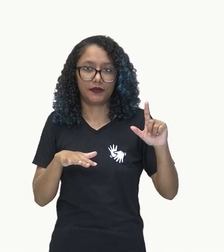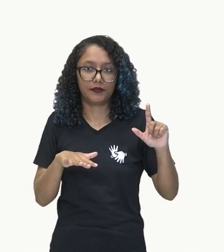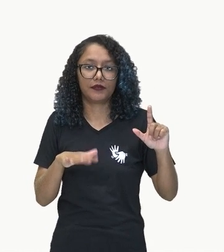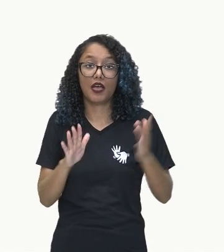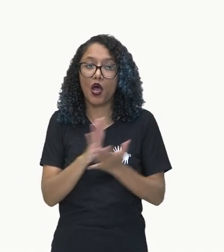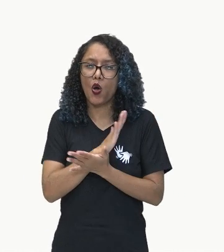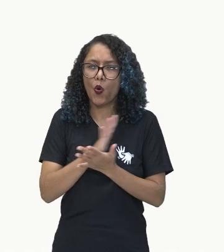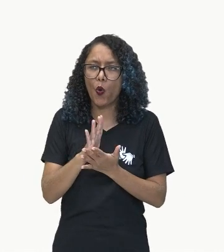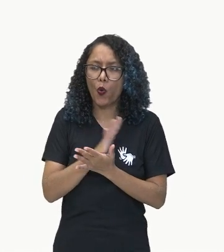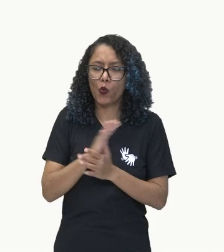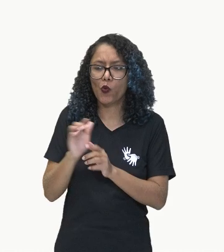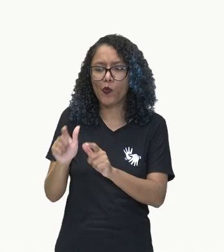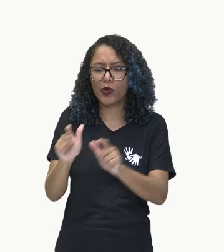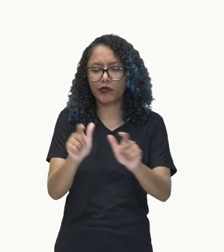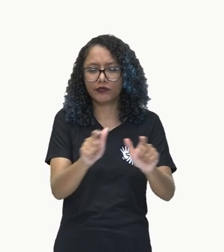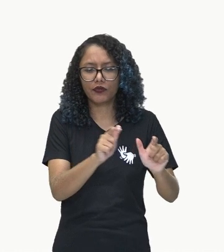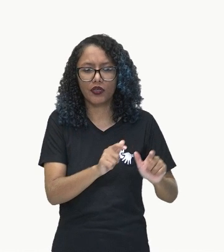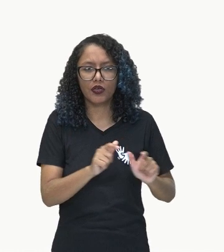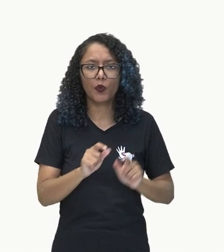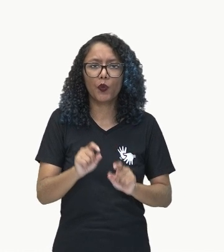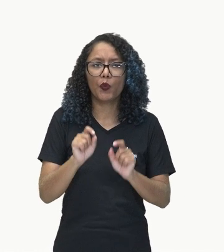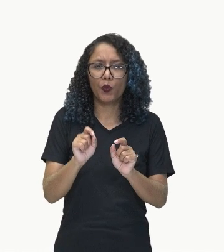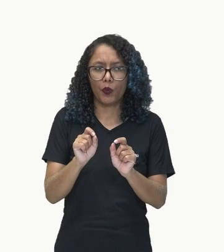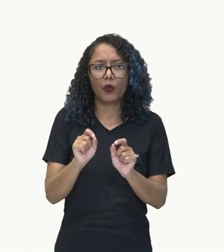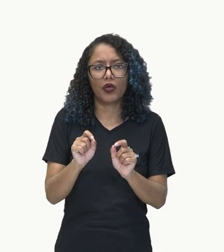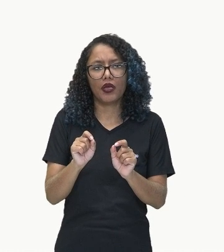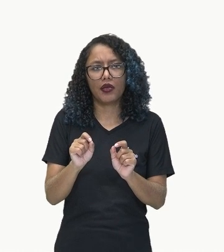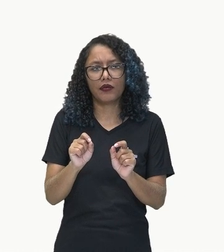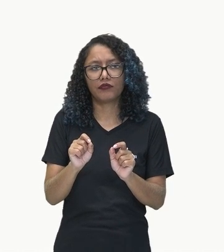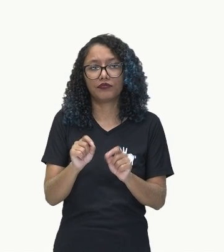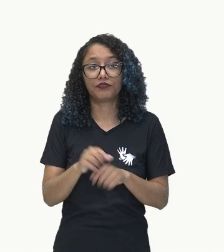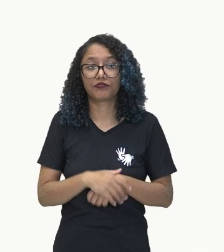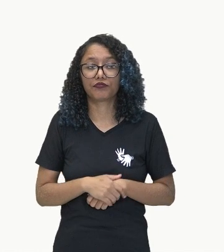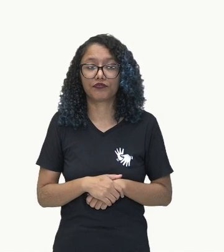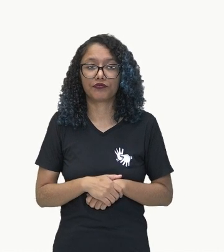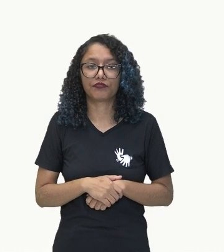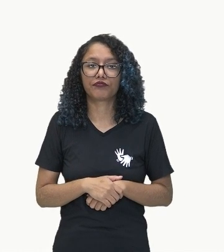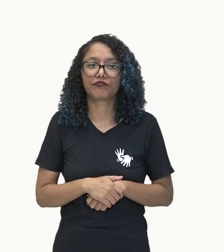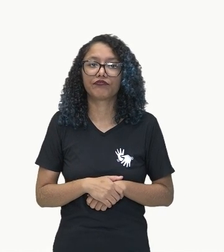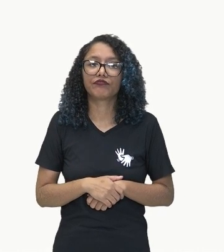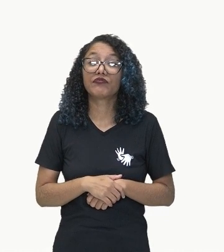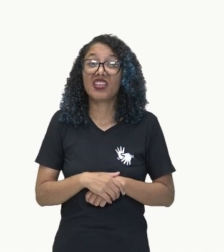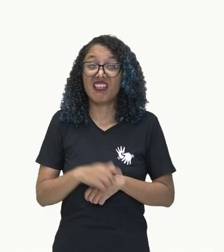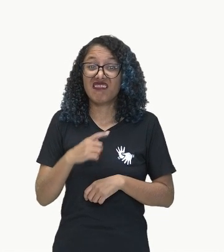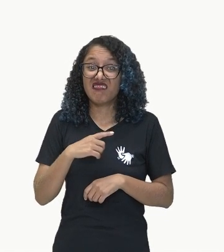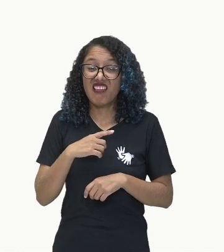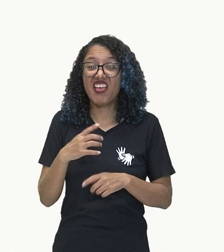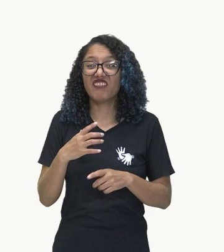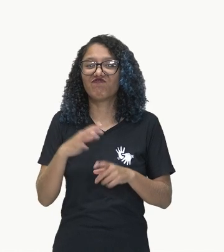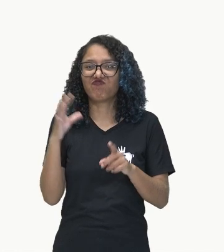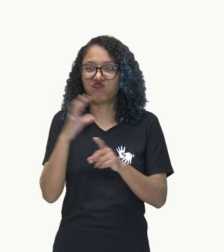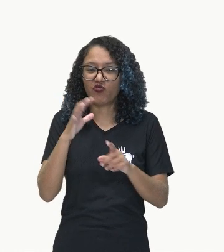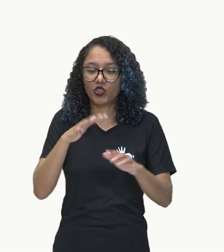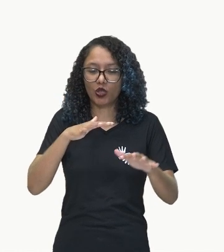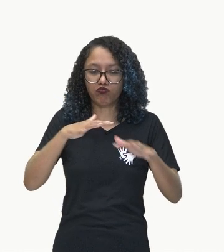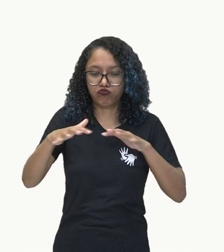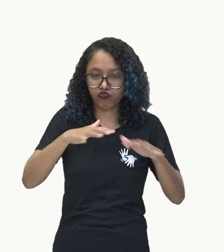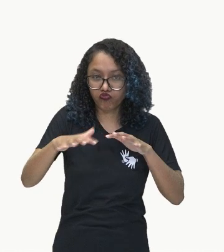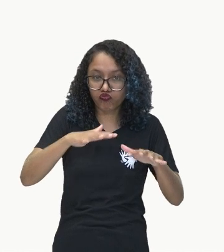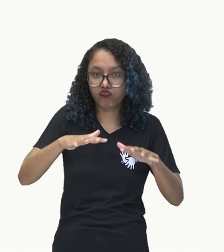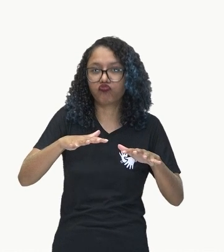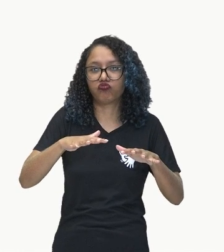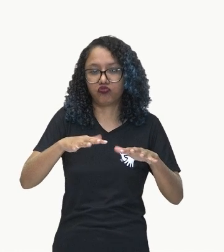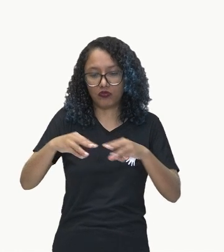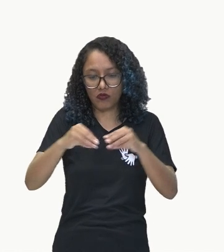aí do território, elas acabaram tendo muita influência de processos tectônicos mais recentes, né? Mas quando a gente fala